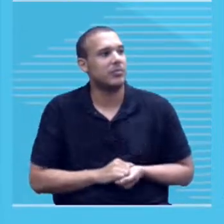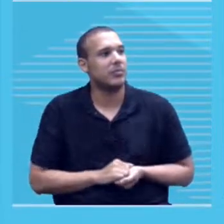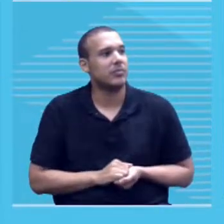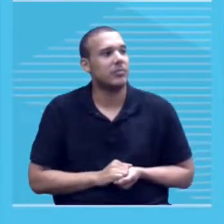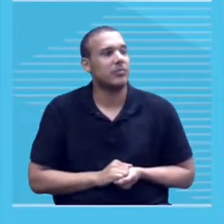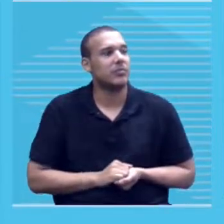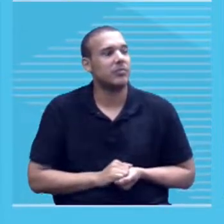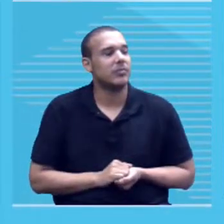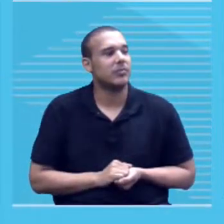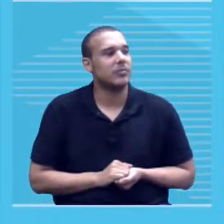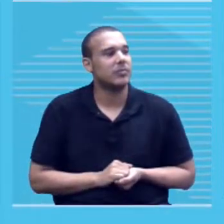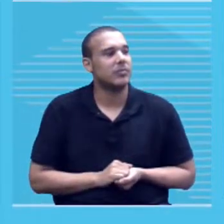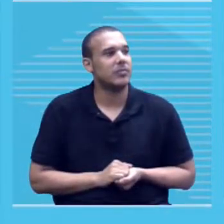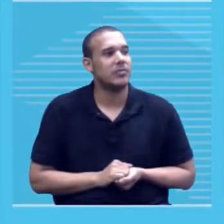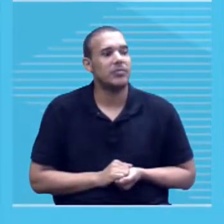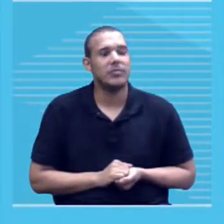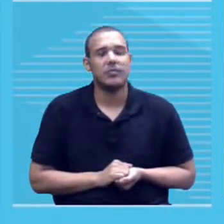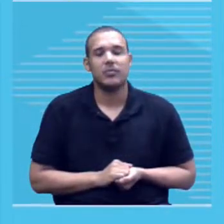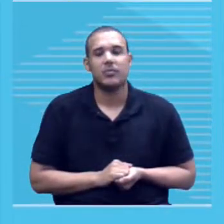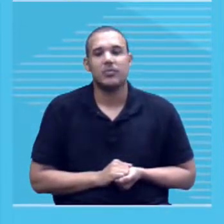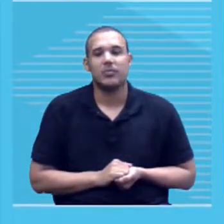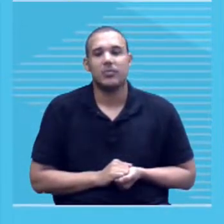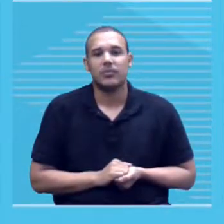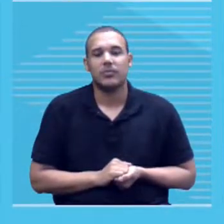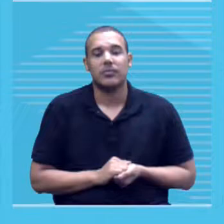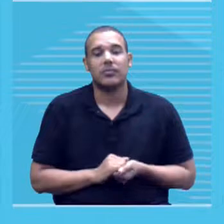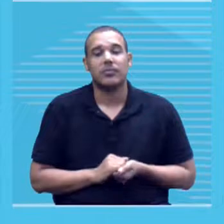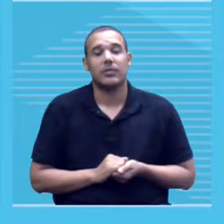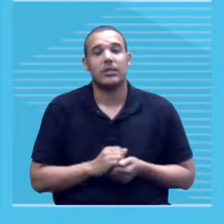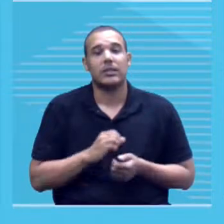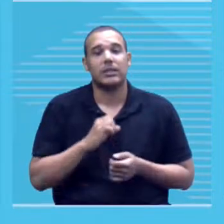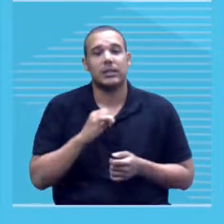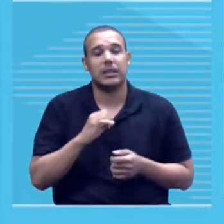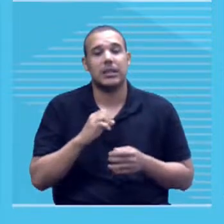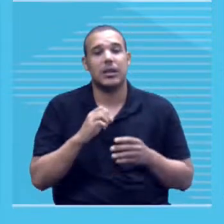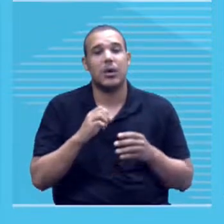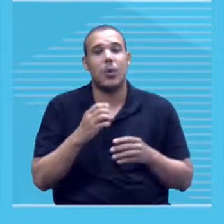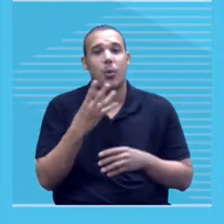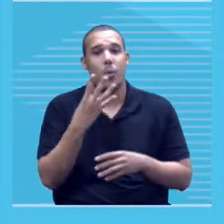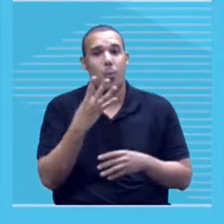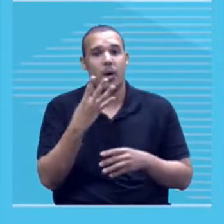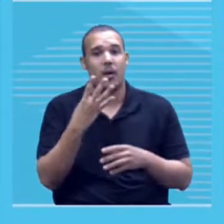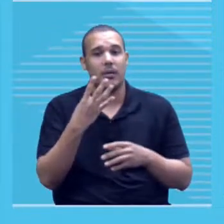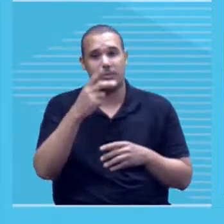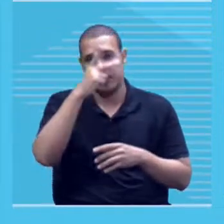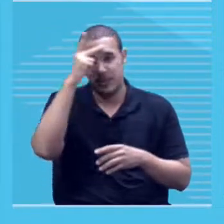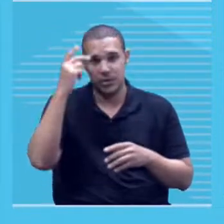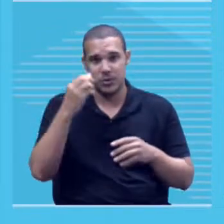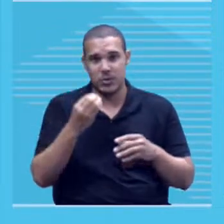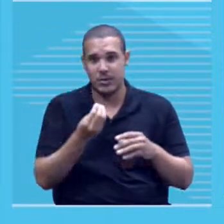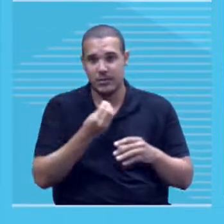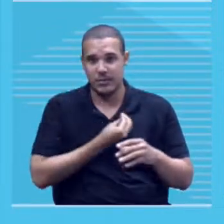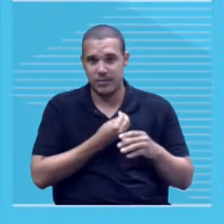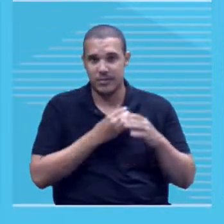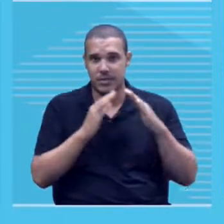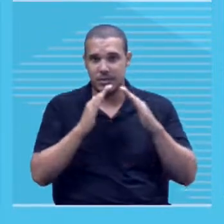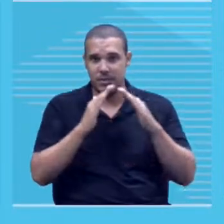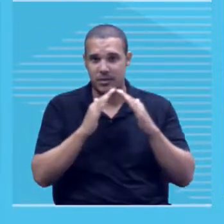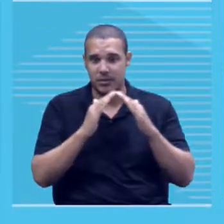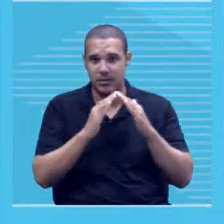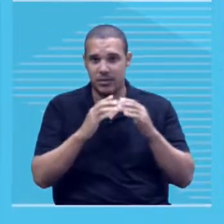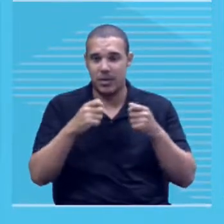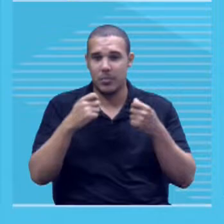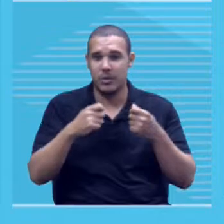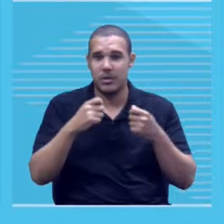gasta 24 minutos. Porém, eu tenho 4 pessoas trabalhando lá. Morando lá. E aí eu tenho que descobrir o valor de X,